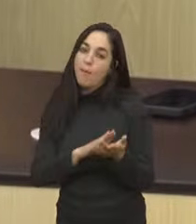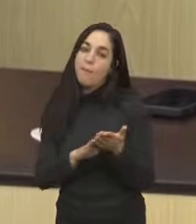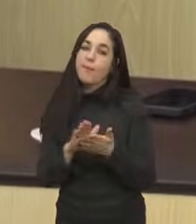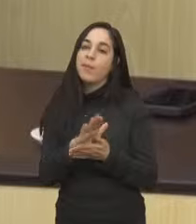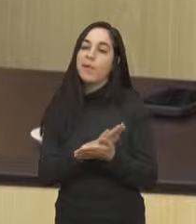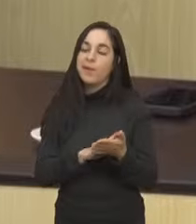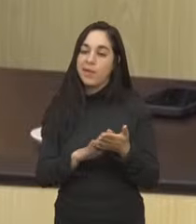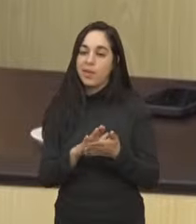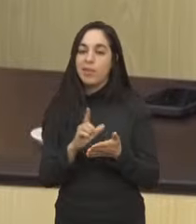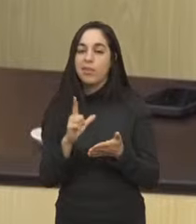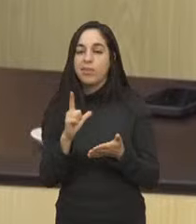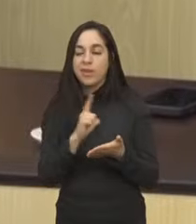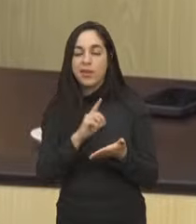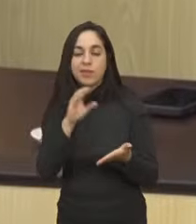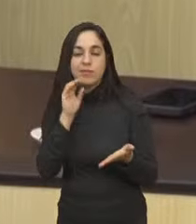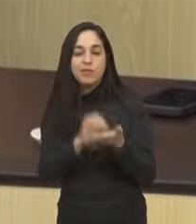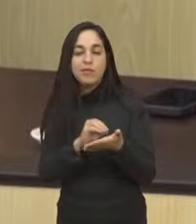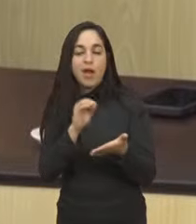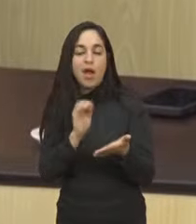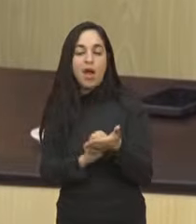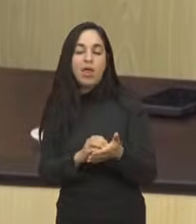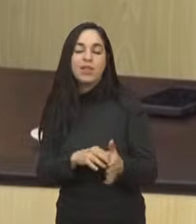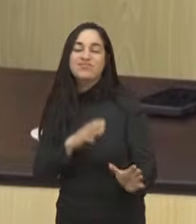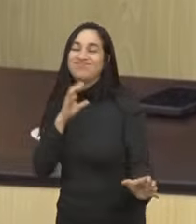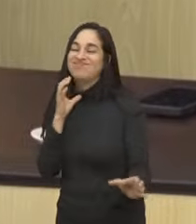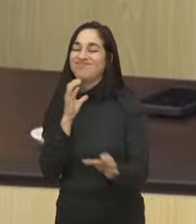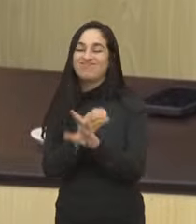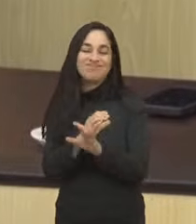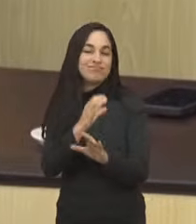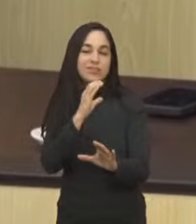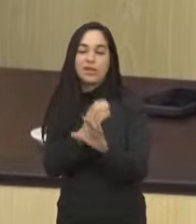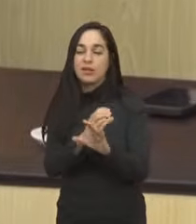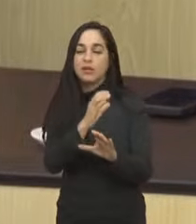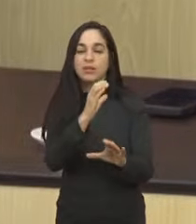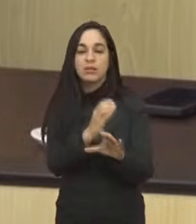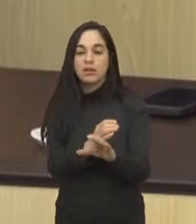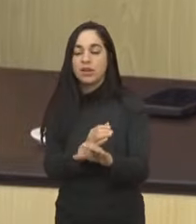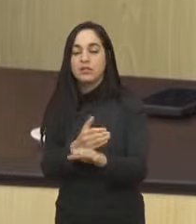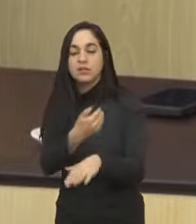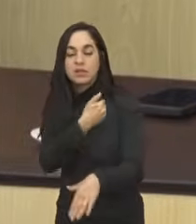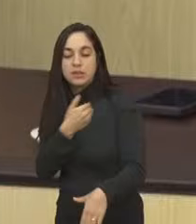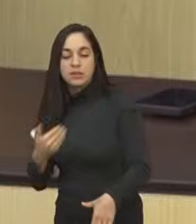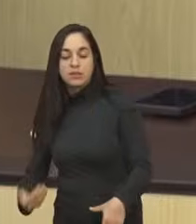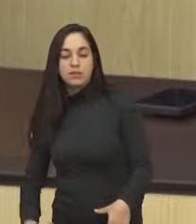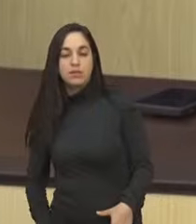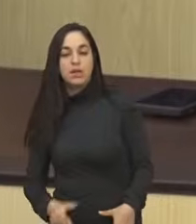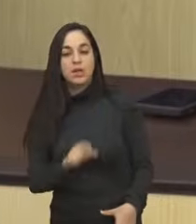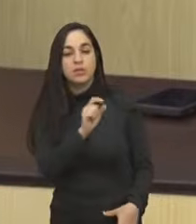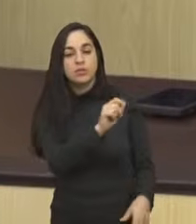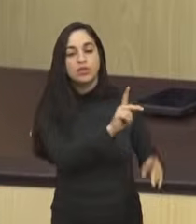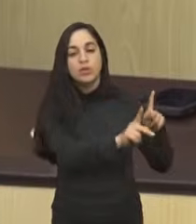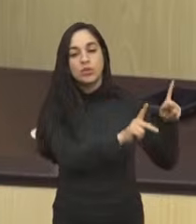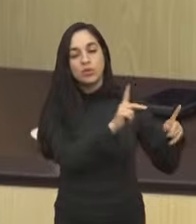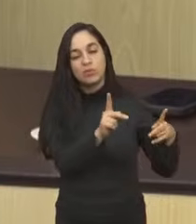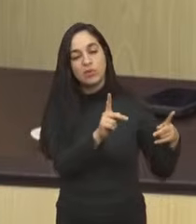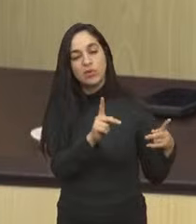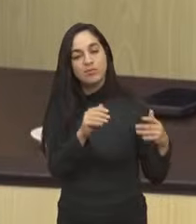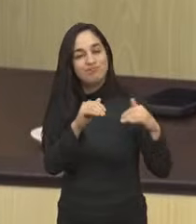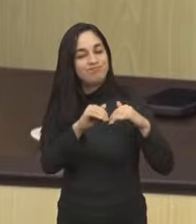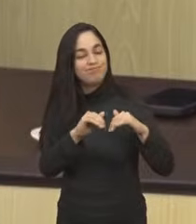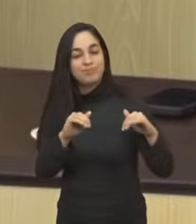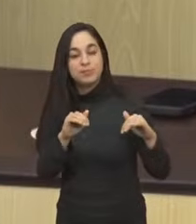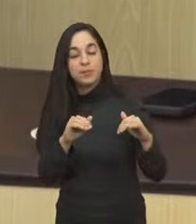gerando um ciclo de ausência de comunicação entre a população e o Poder Executivo, considerando os relatos